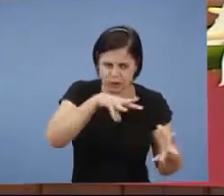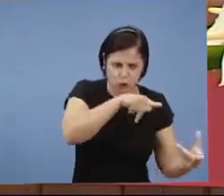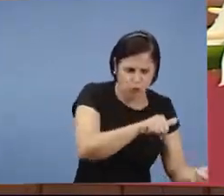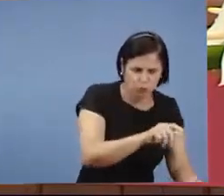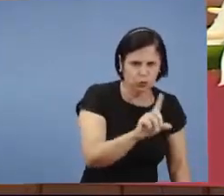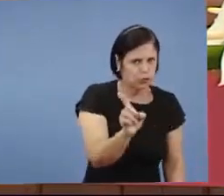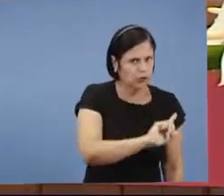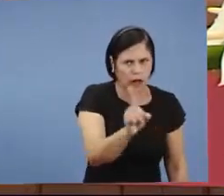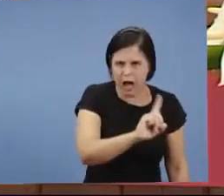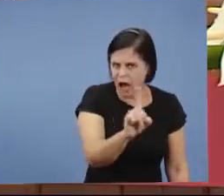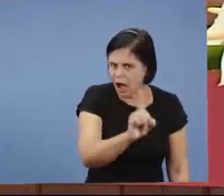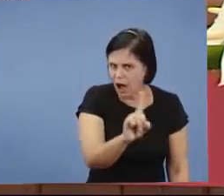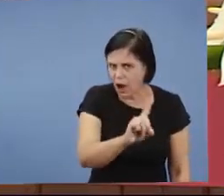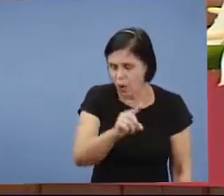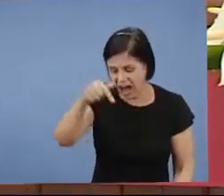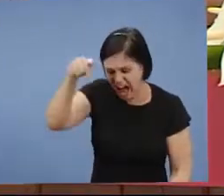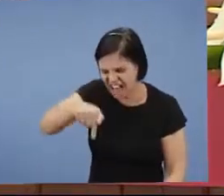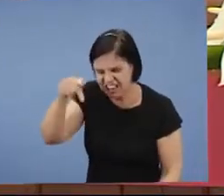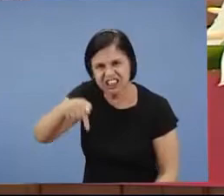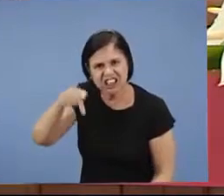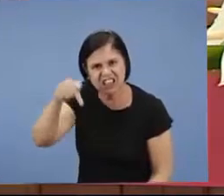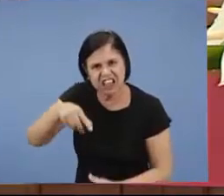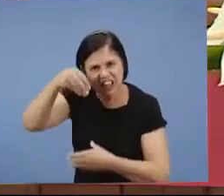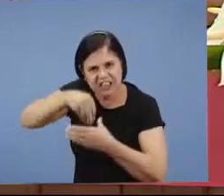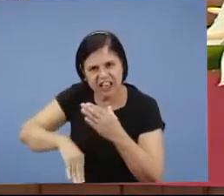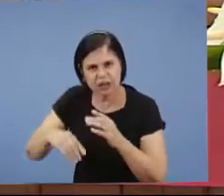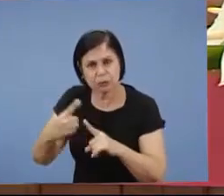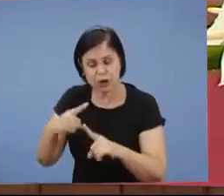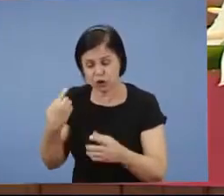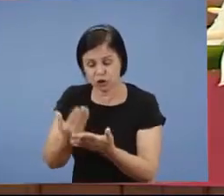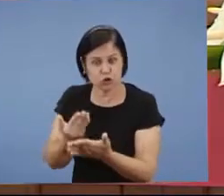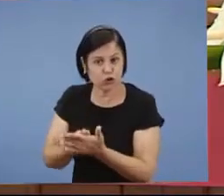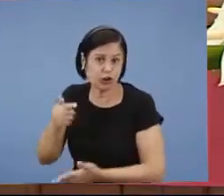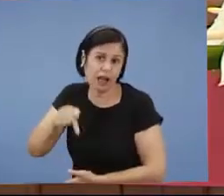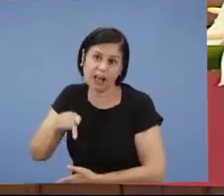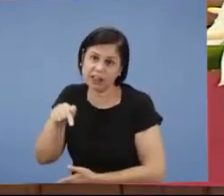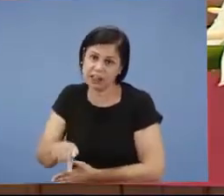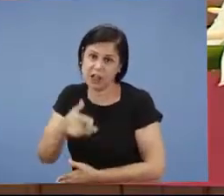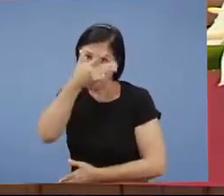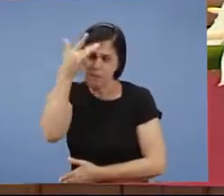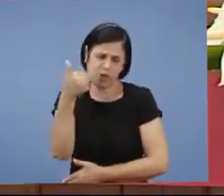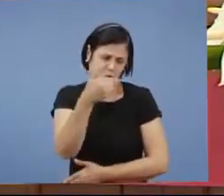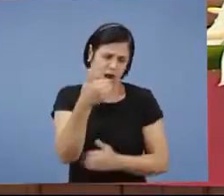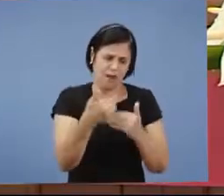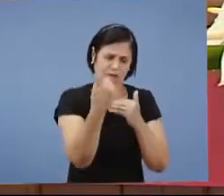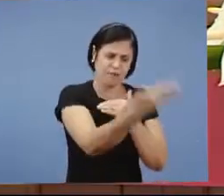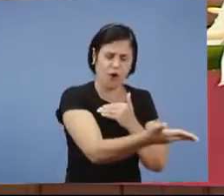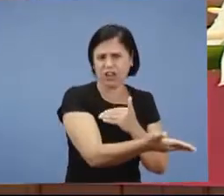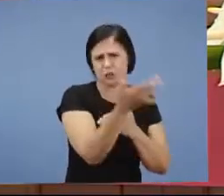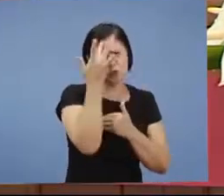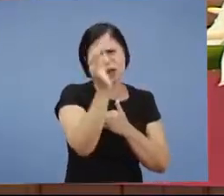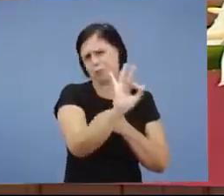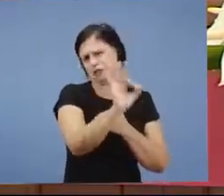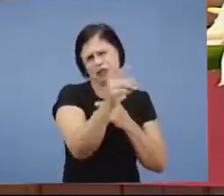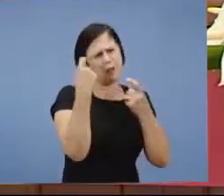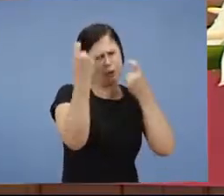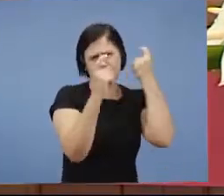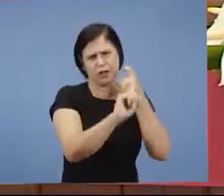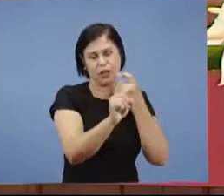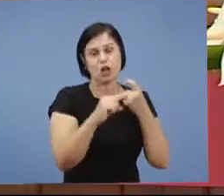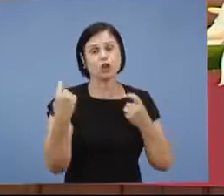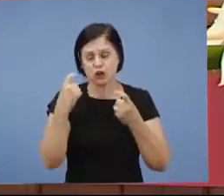senhores, está relacionado com aqui, porque aqui é que nós estamos estudando. Os outros não sabem de nada disso, estão nem um pouquinho preocupados.